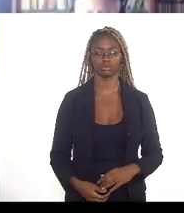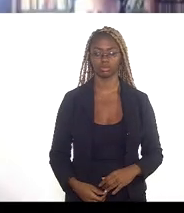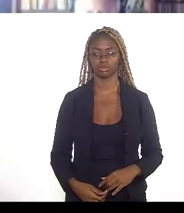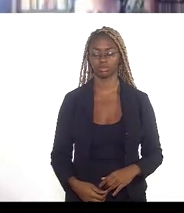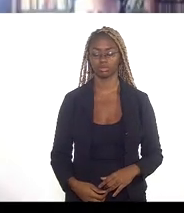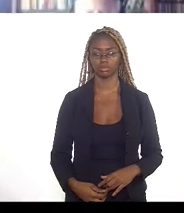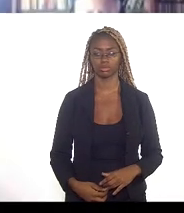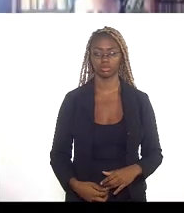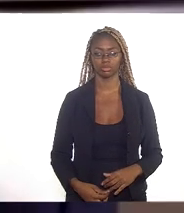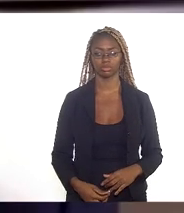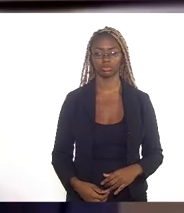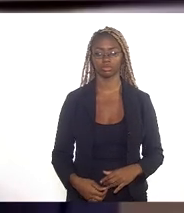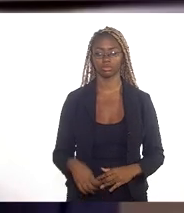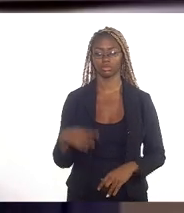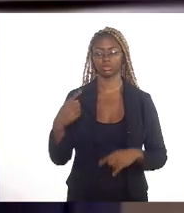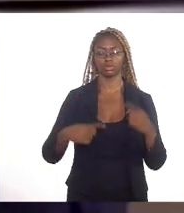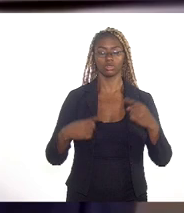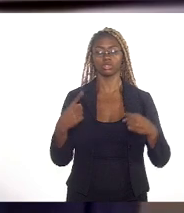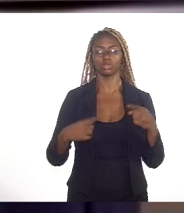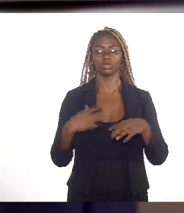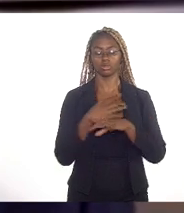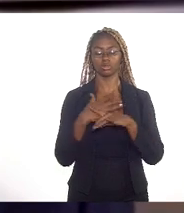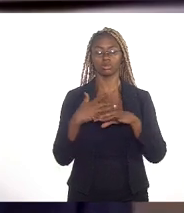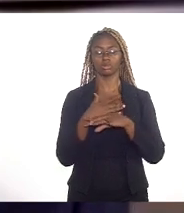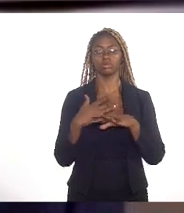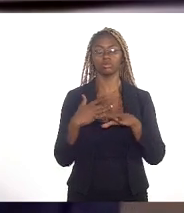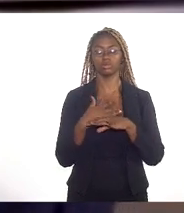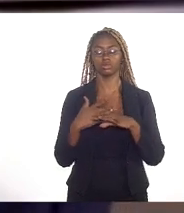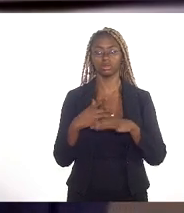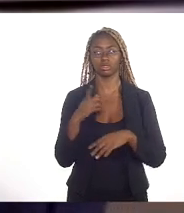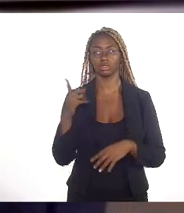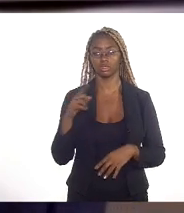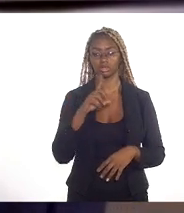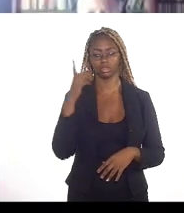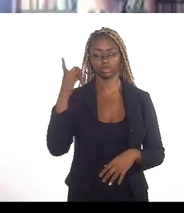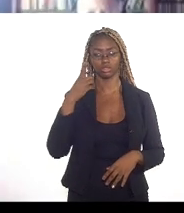Pela Comissão de Política Urbana, Habitação e Assuntos Fundiários, deputada Zeidan.